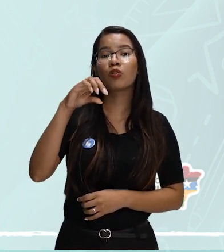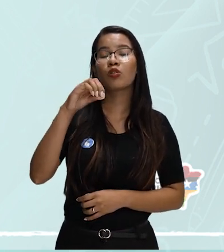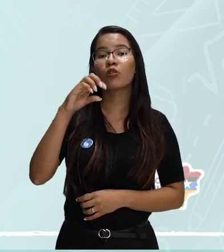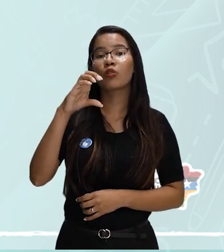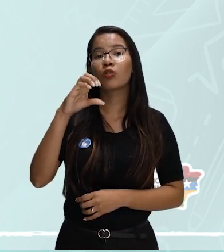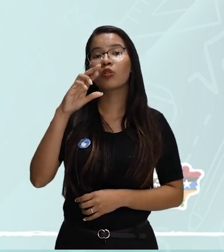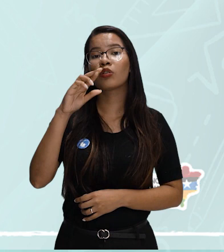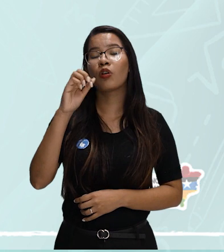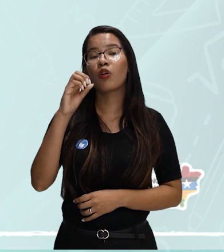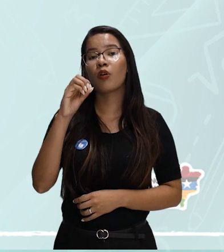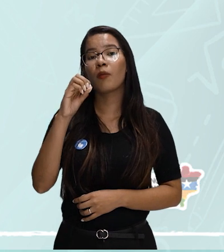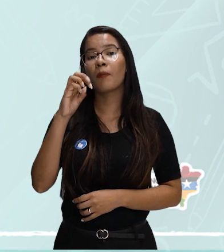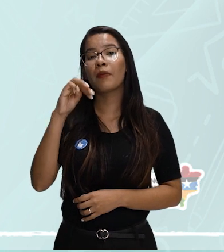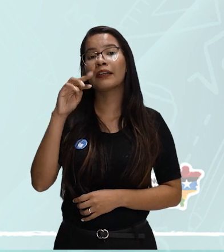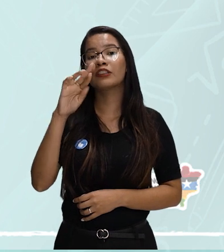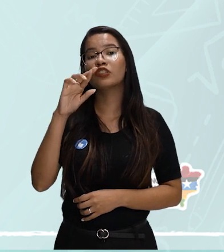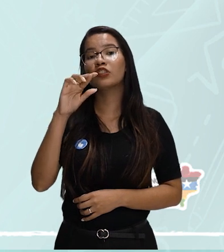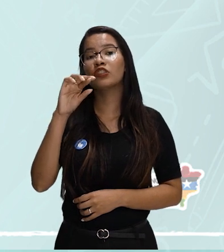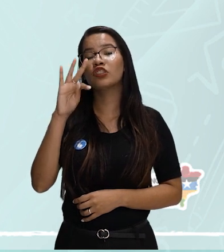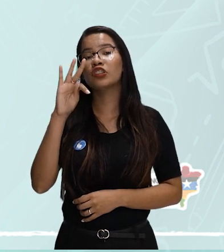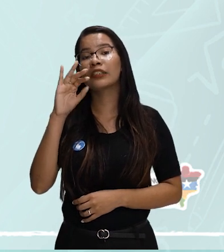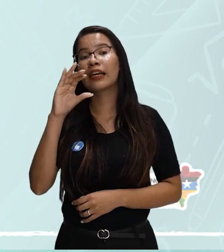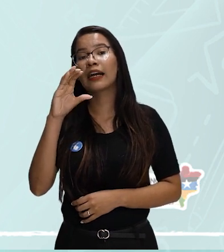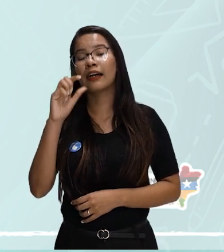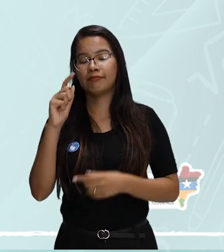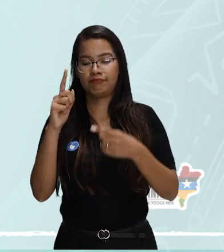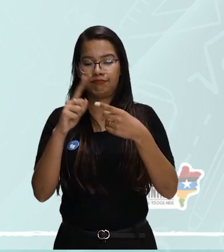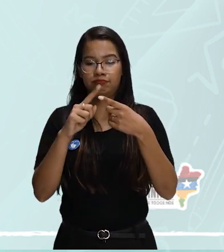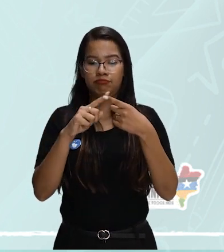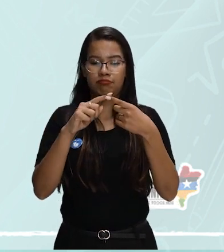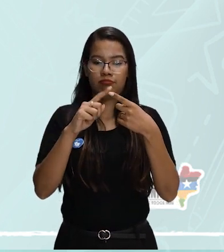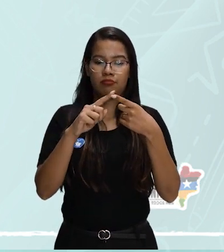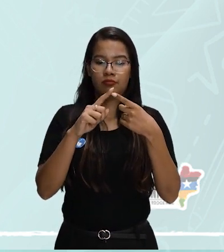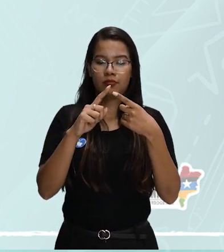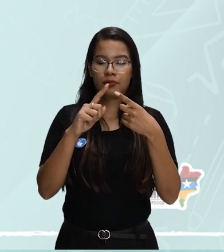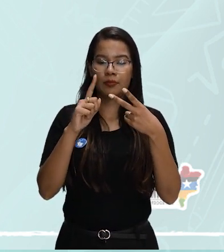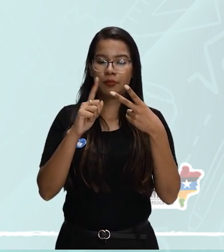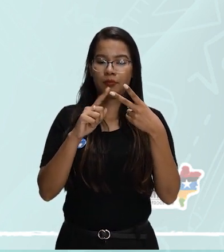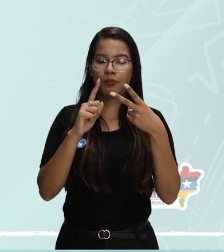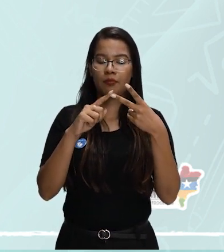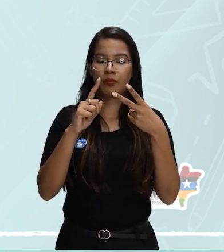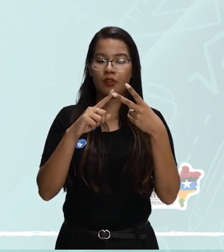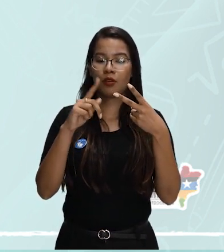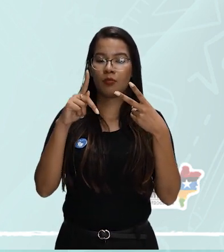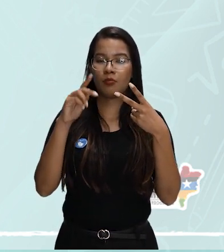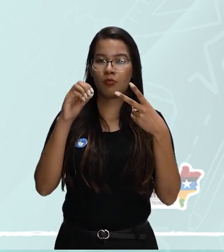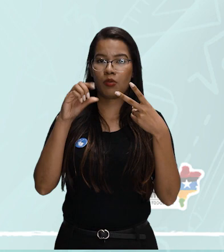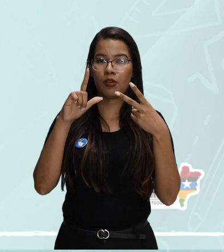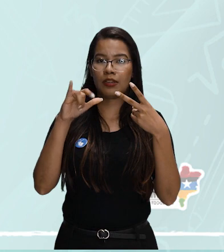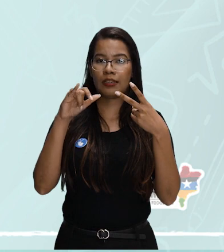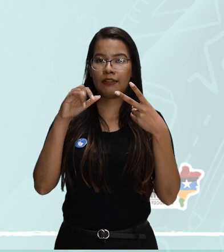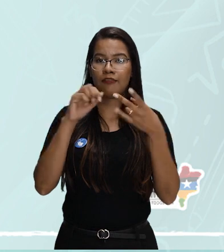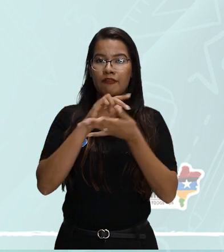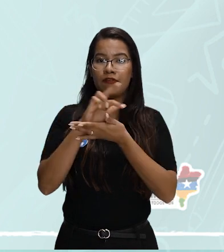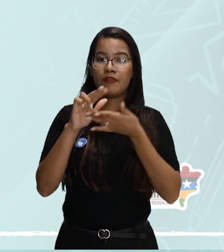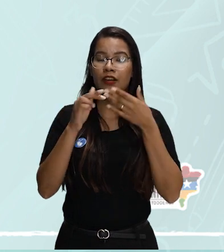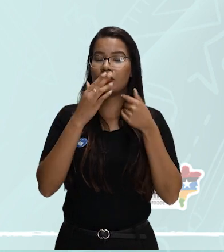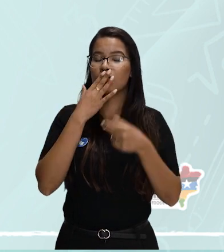onda. E a luz policromática é a luz branca que tem aí todas as cores,